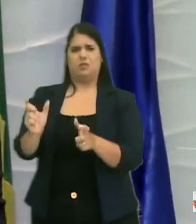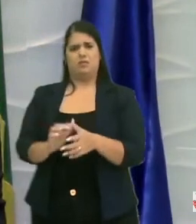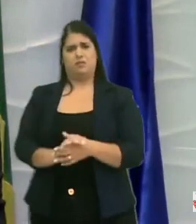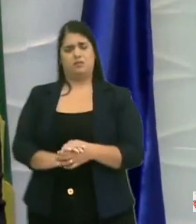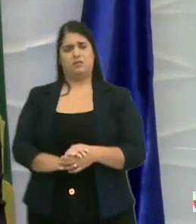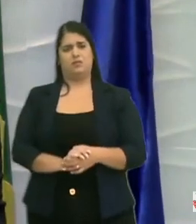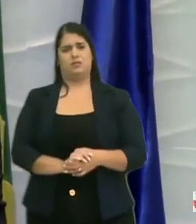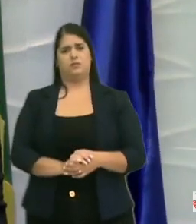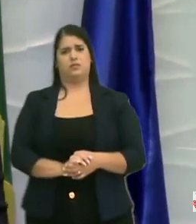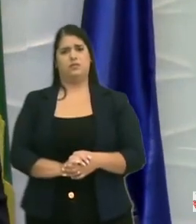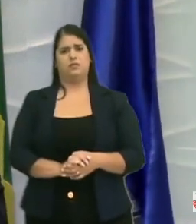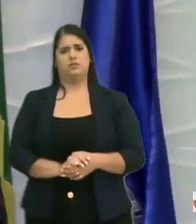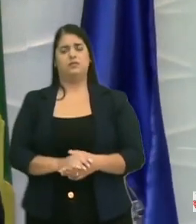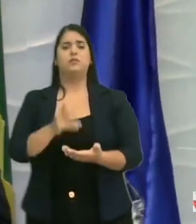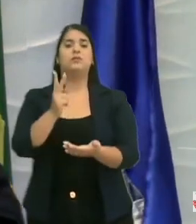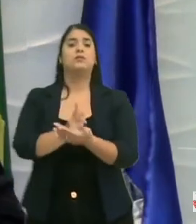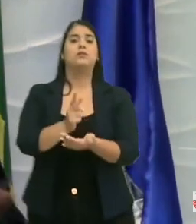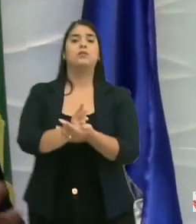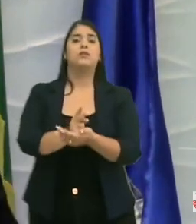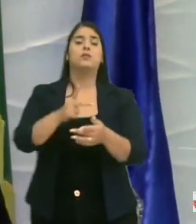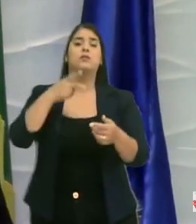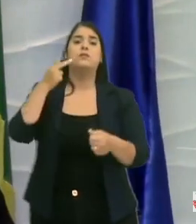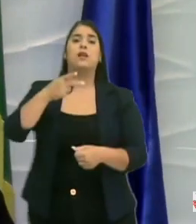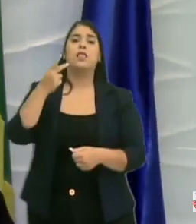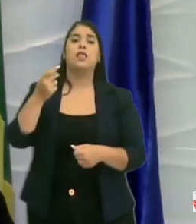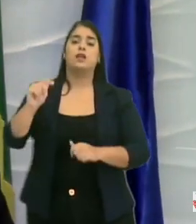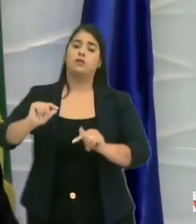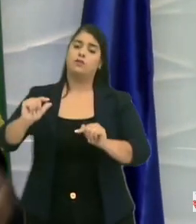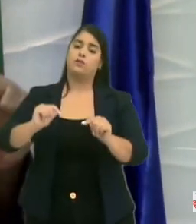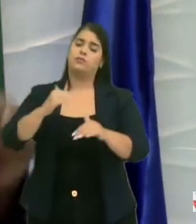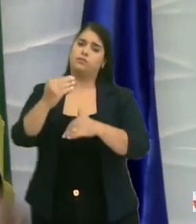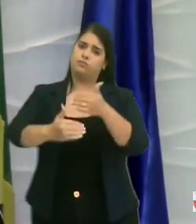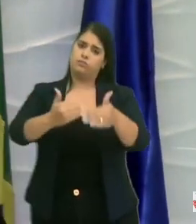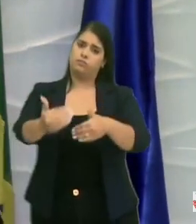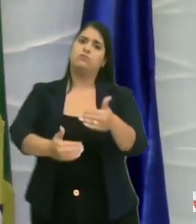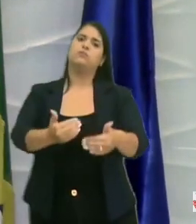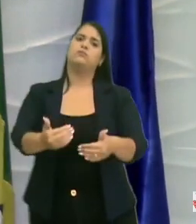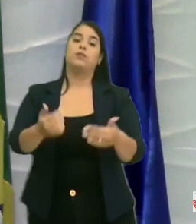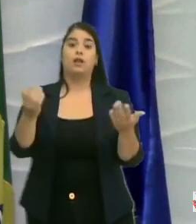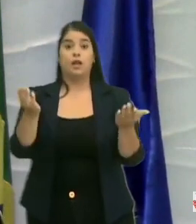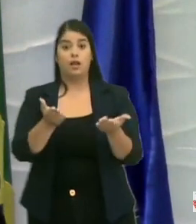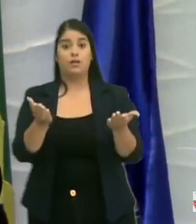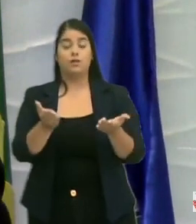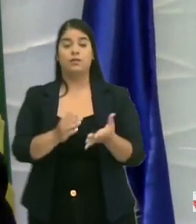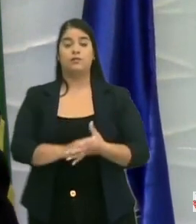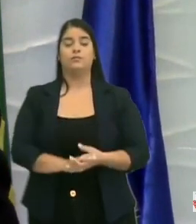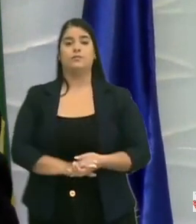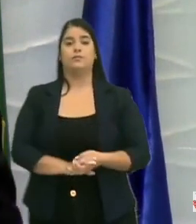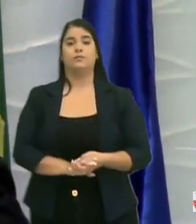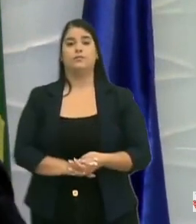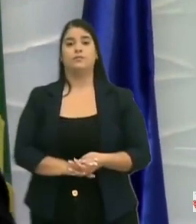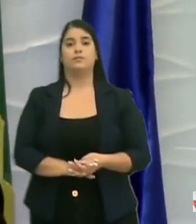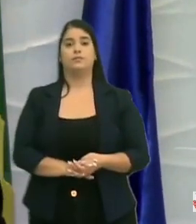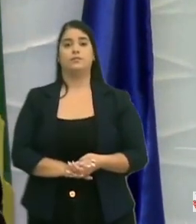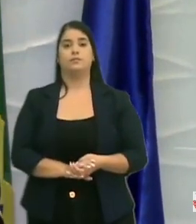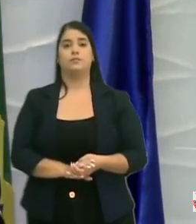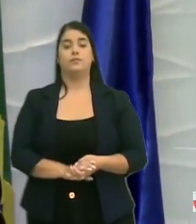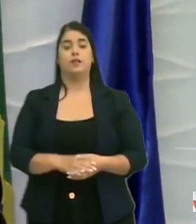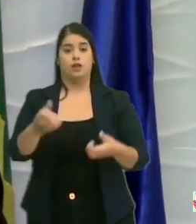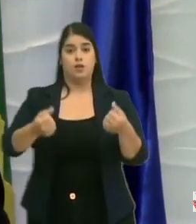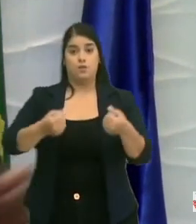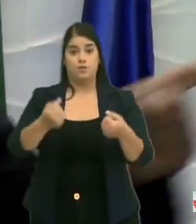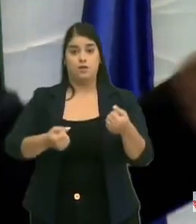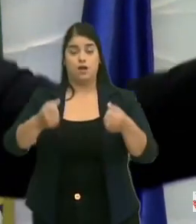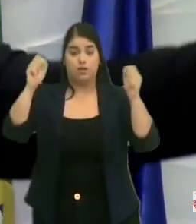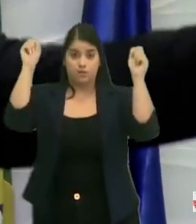E falar sempre que o nosso trabalho continua. Nesse momento, se encontra um carro nosso em